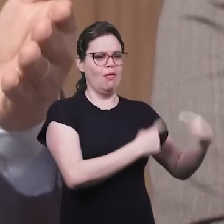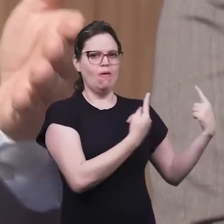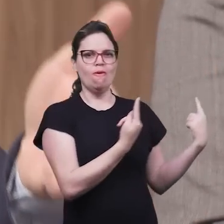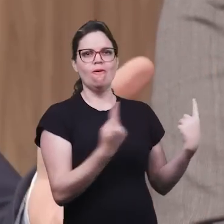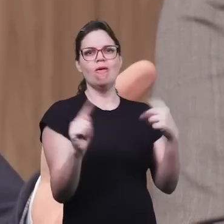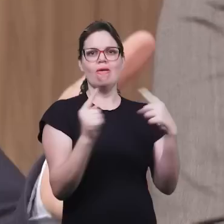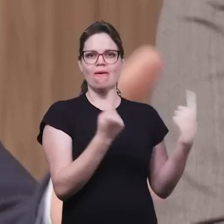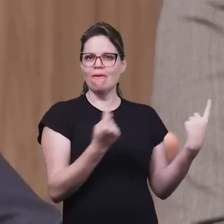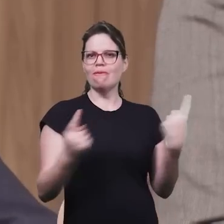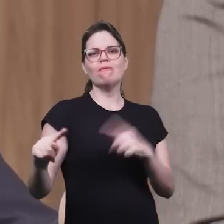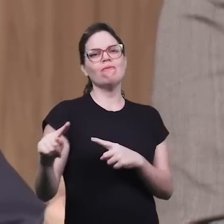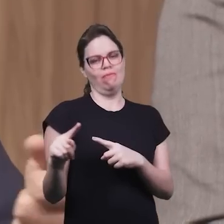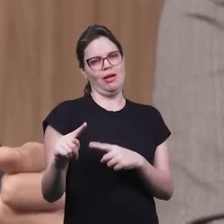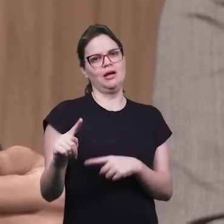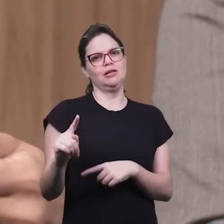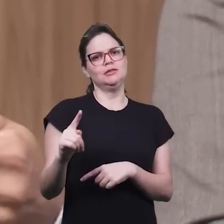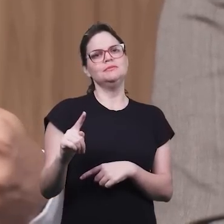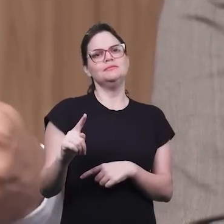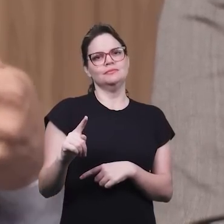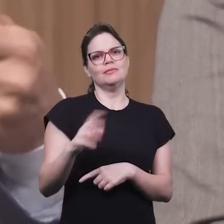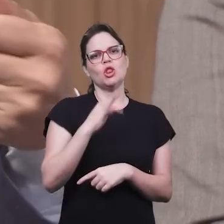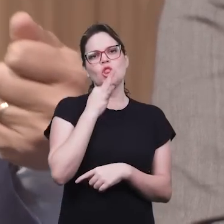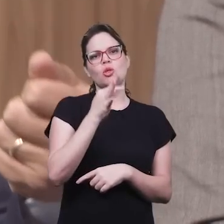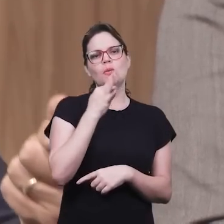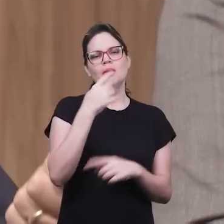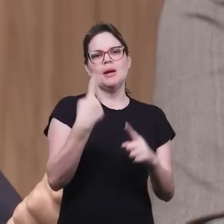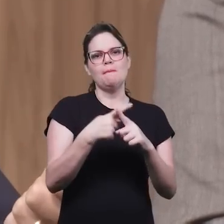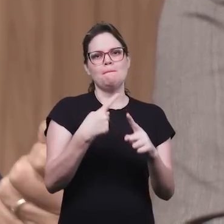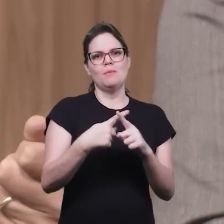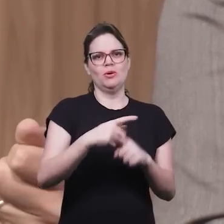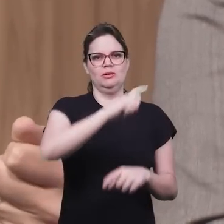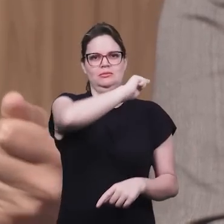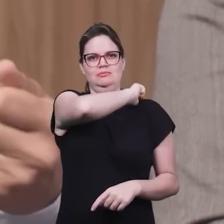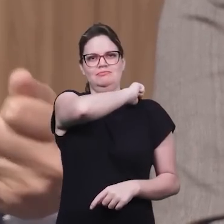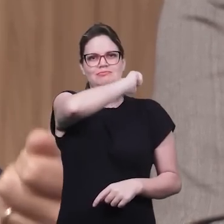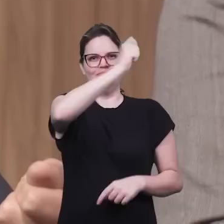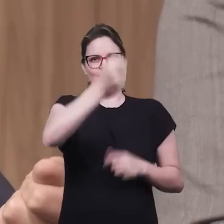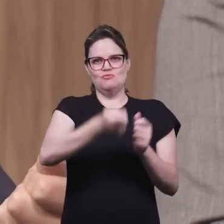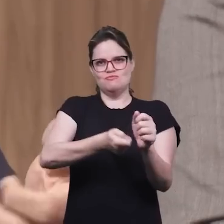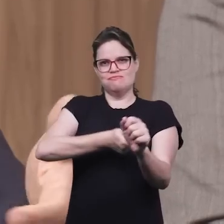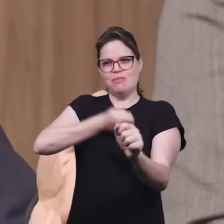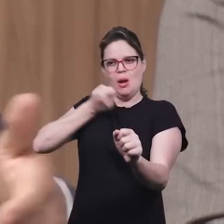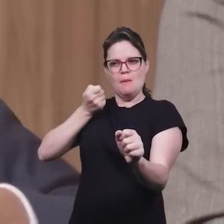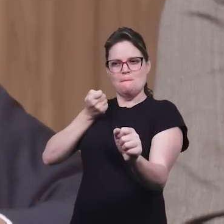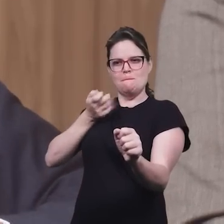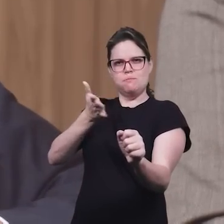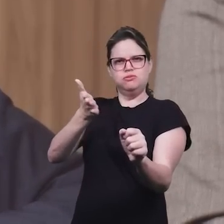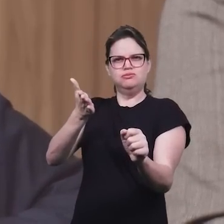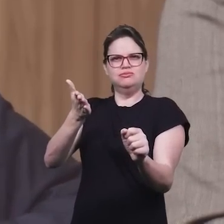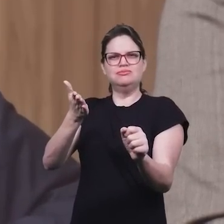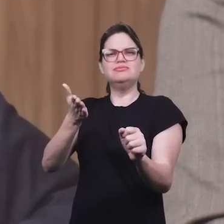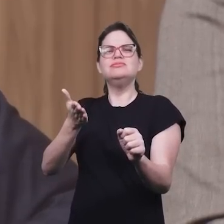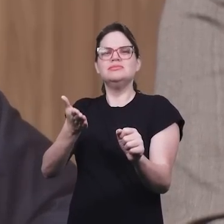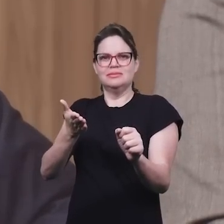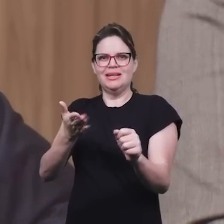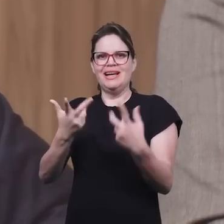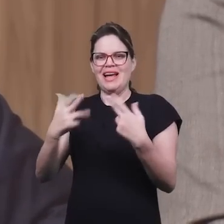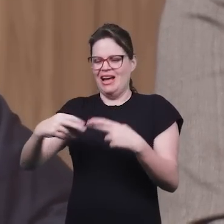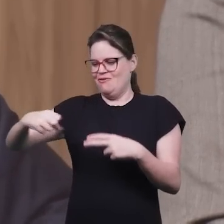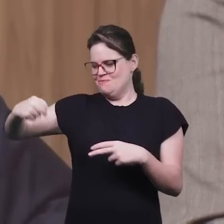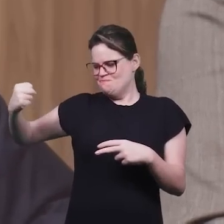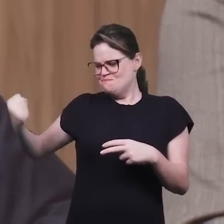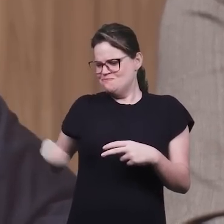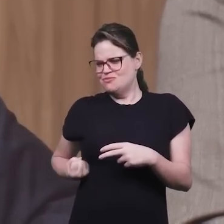Inclusive, a morte de Tomé na Índia foi ferido por lanças, porque ele foi ferido por lanças. E foi exatamente, ele tocou no lado do